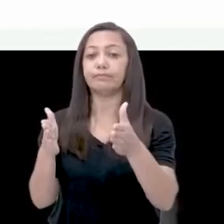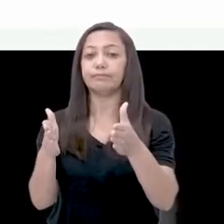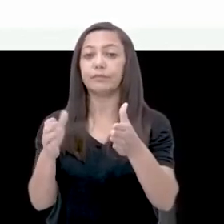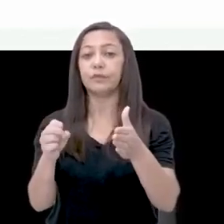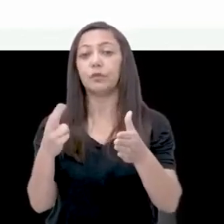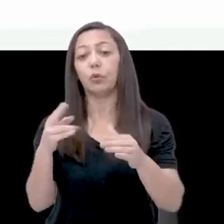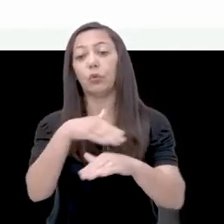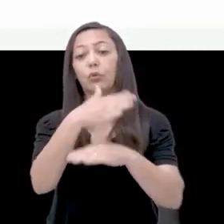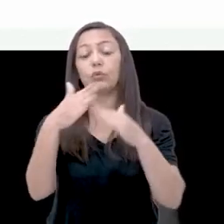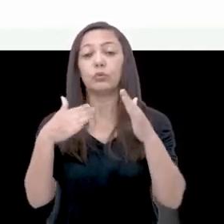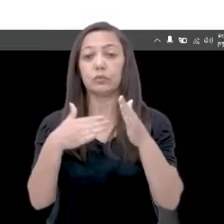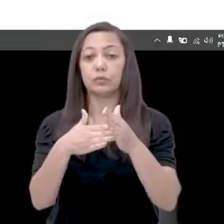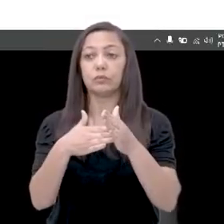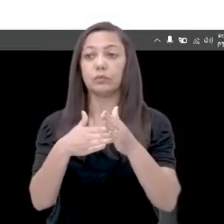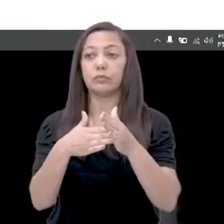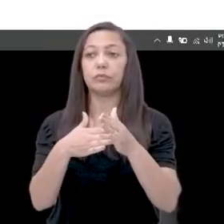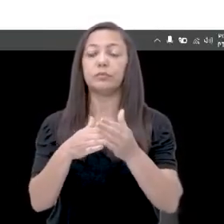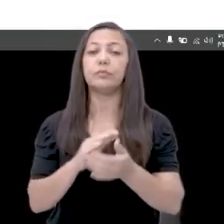todo.